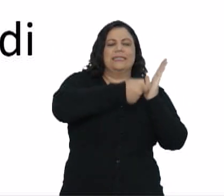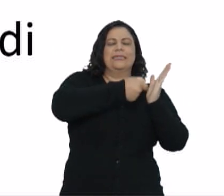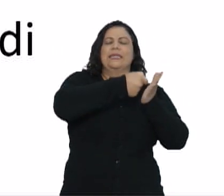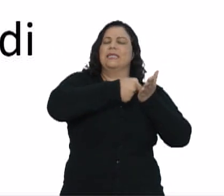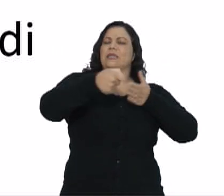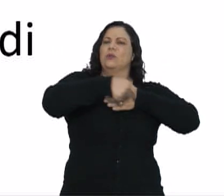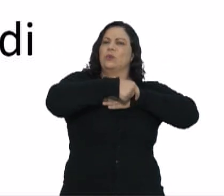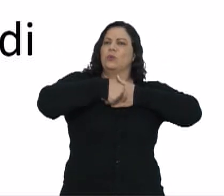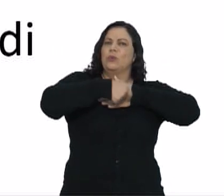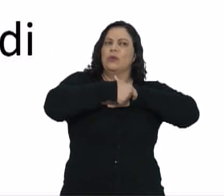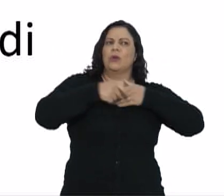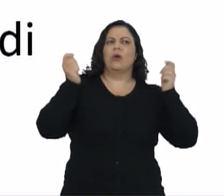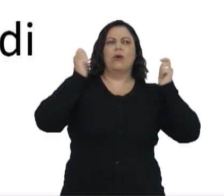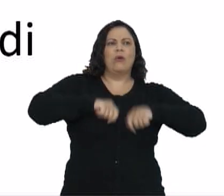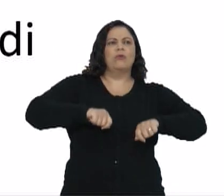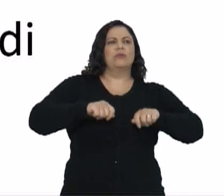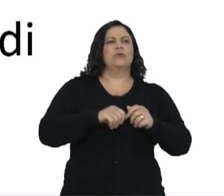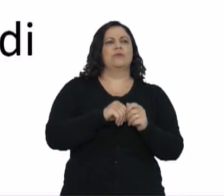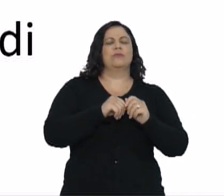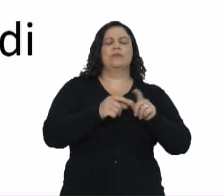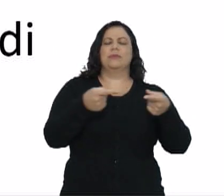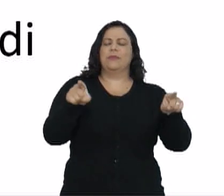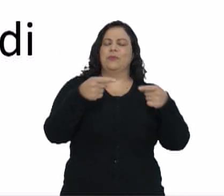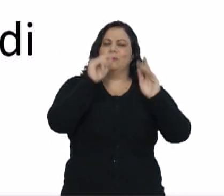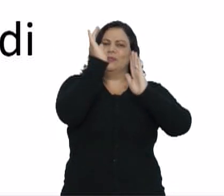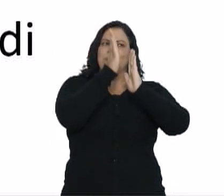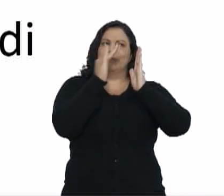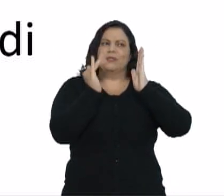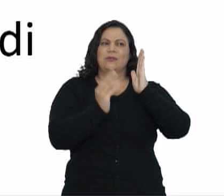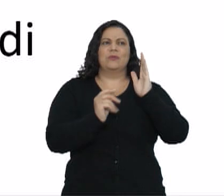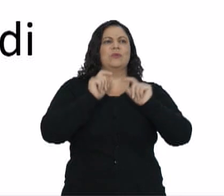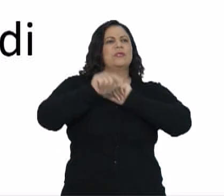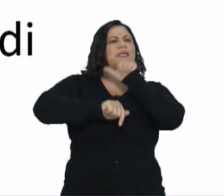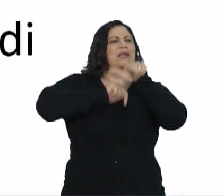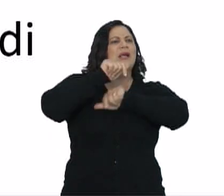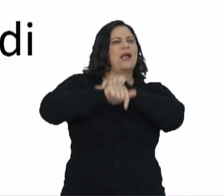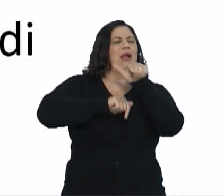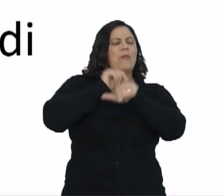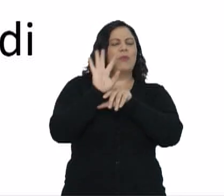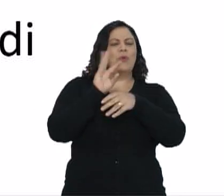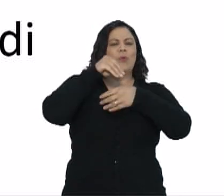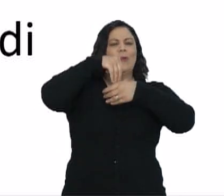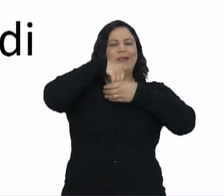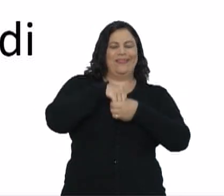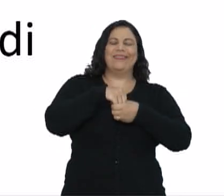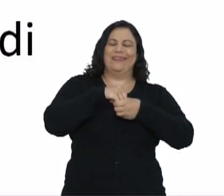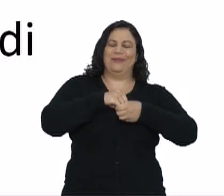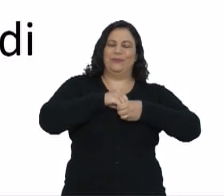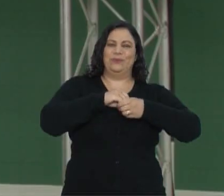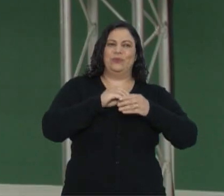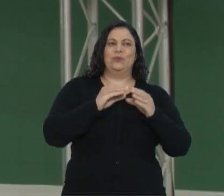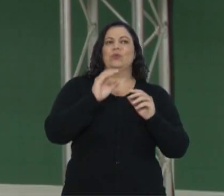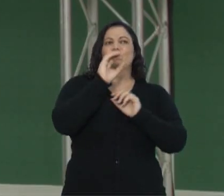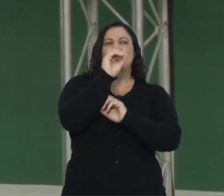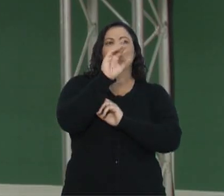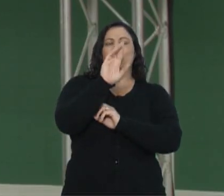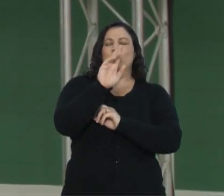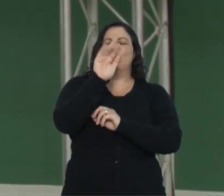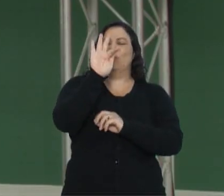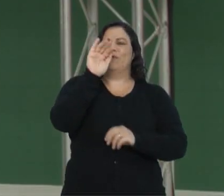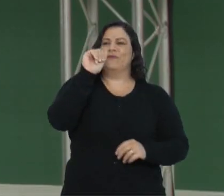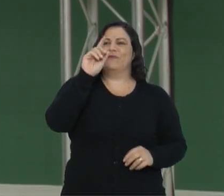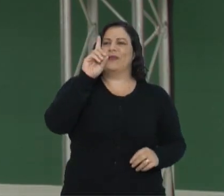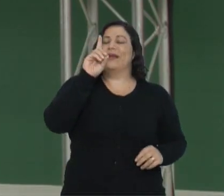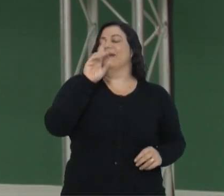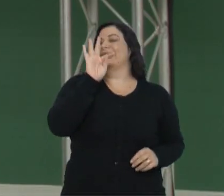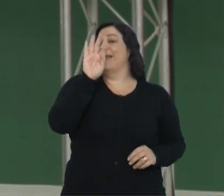na Ospedale de Pietà, um orfanato, e foi conhecido como Padre Ruivo? Falei dele hoje, hein?